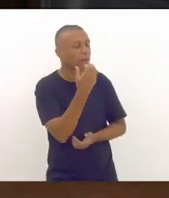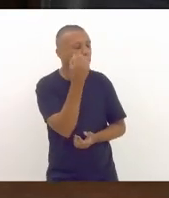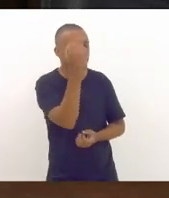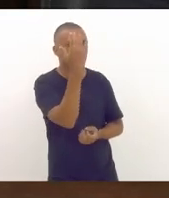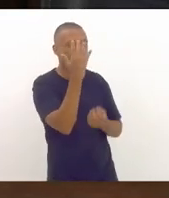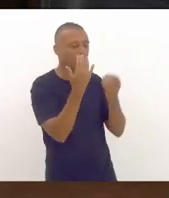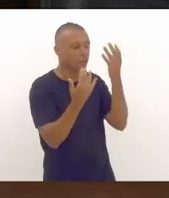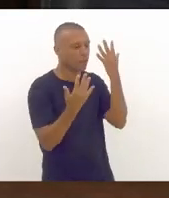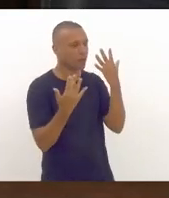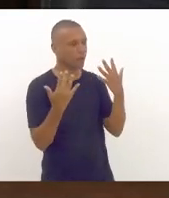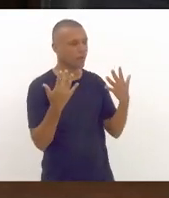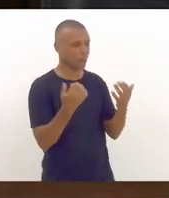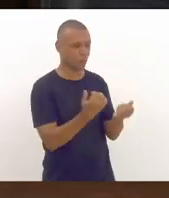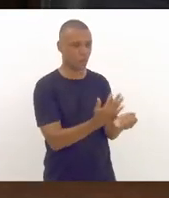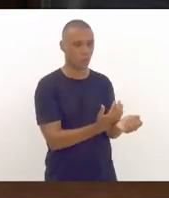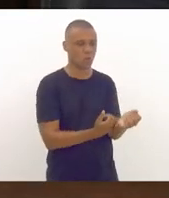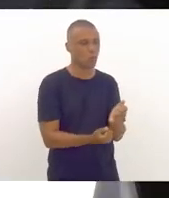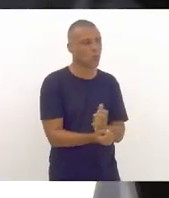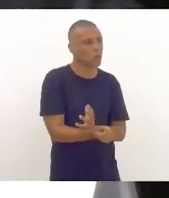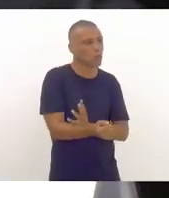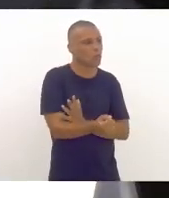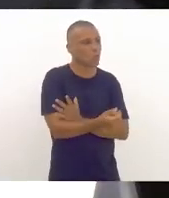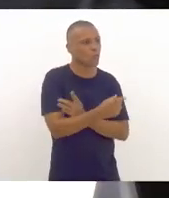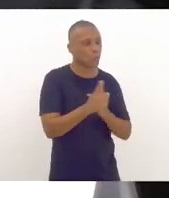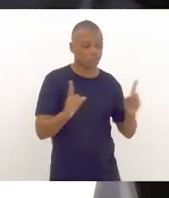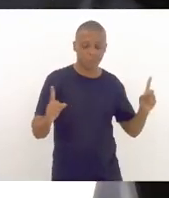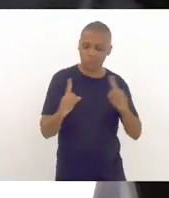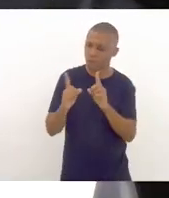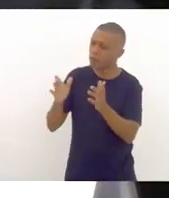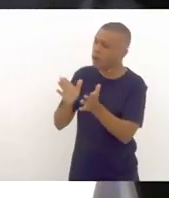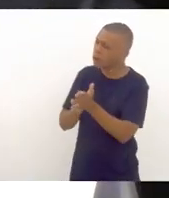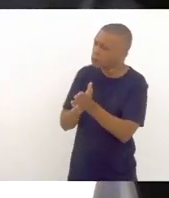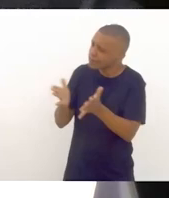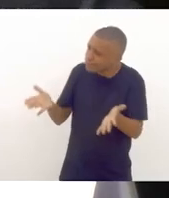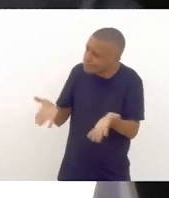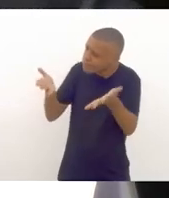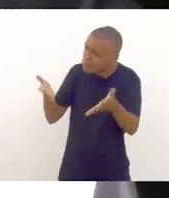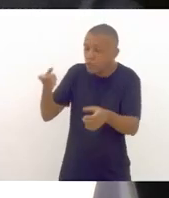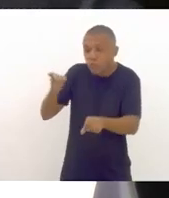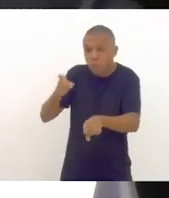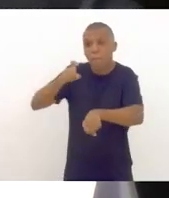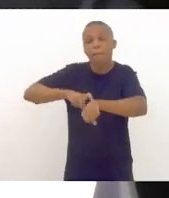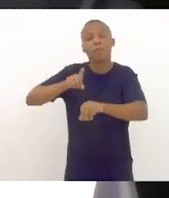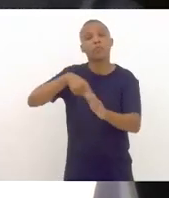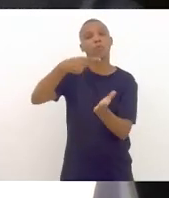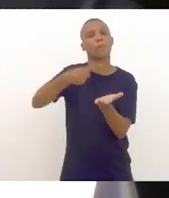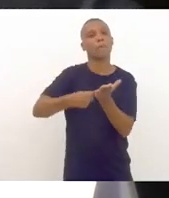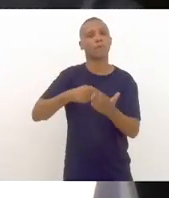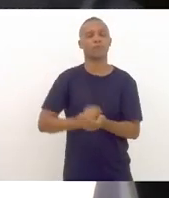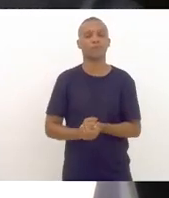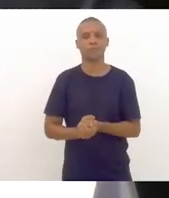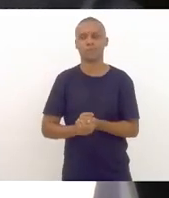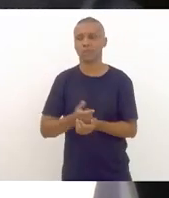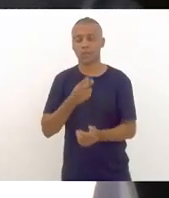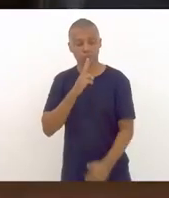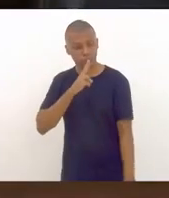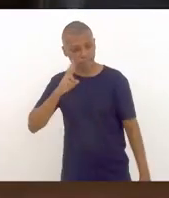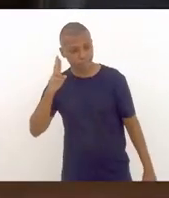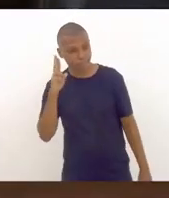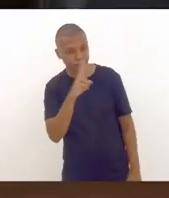Pude ver a sua cobrança a mim no meio de uma agenda e lhe devolver a cobrança